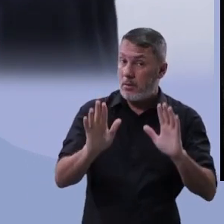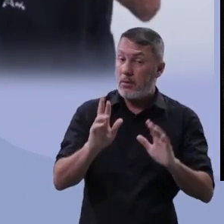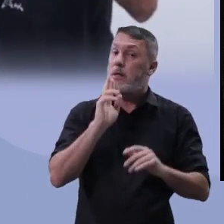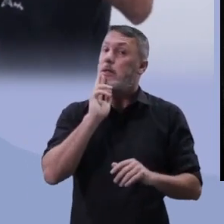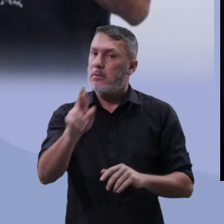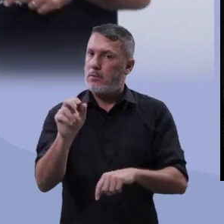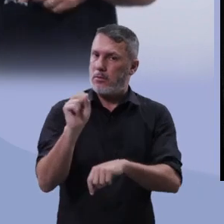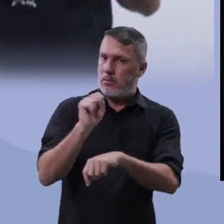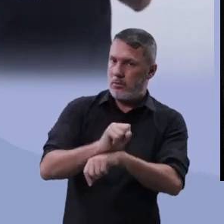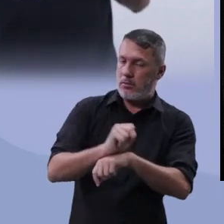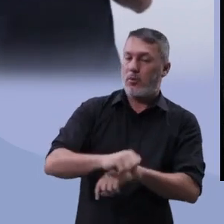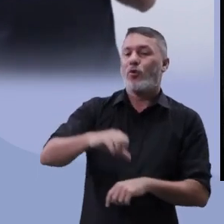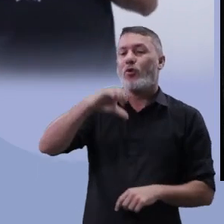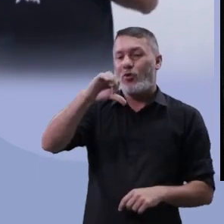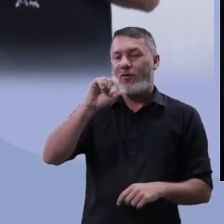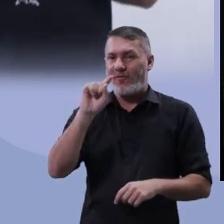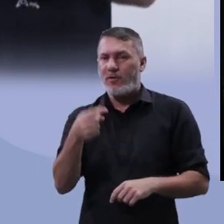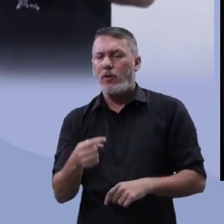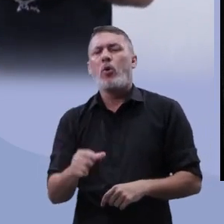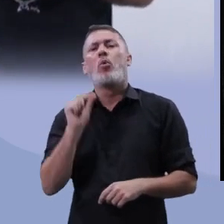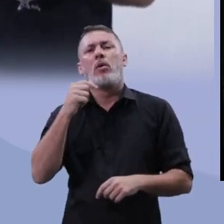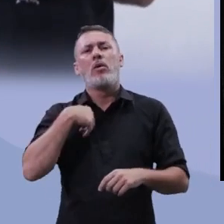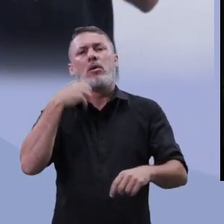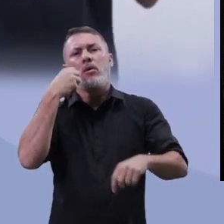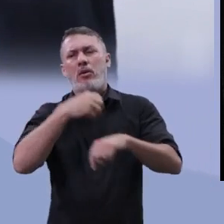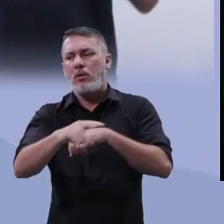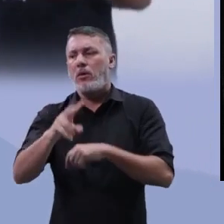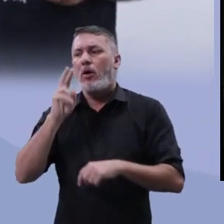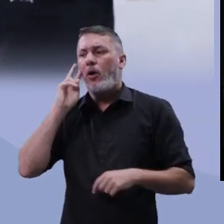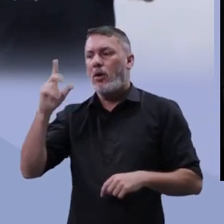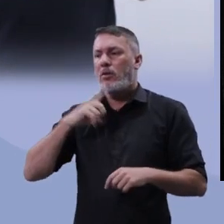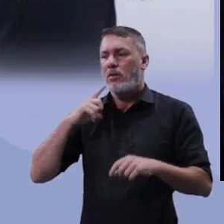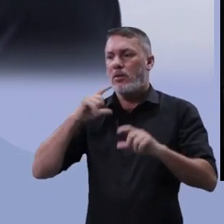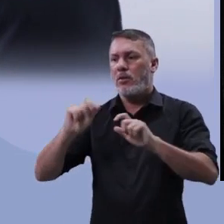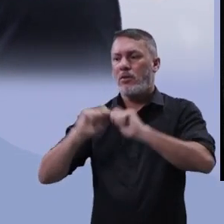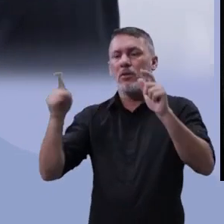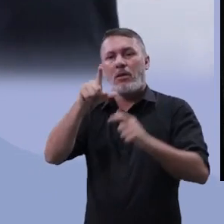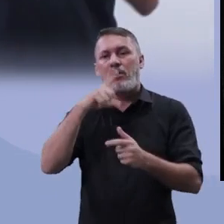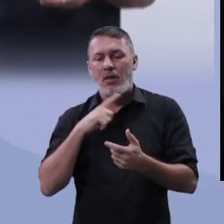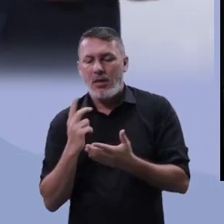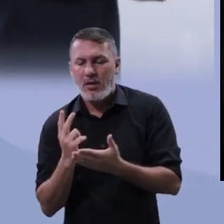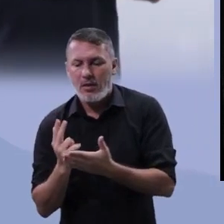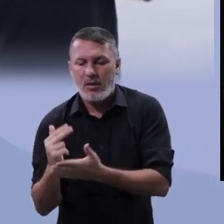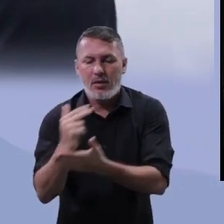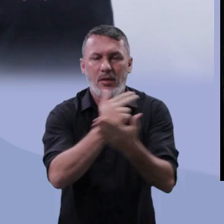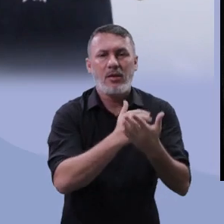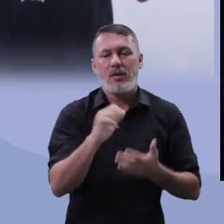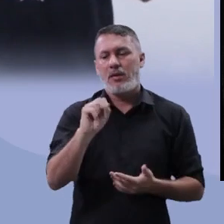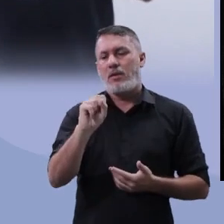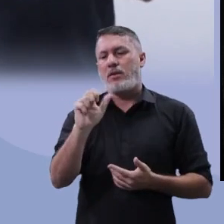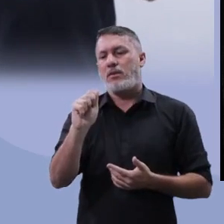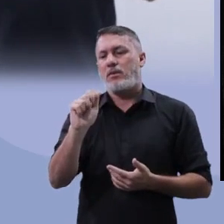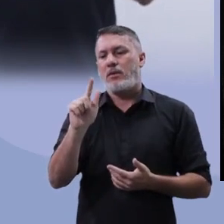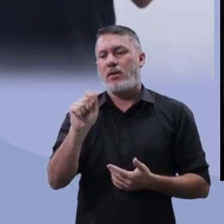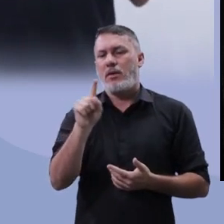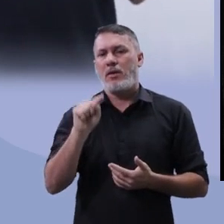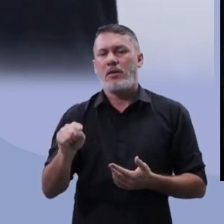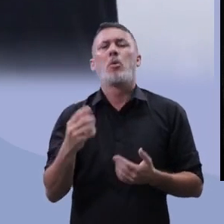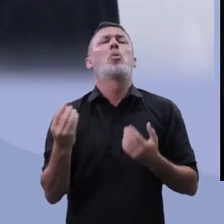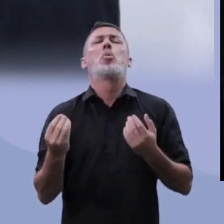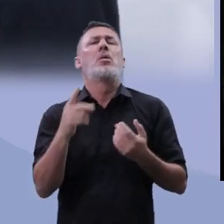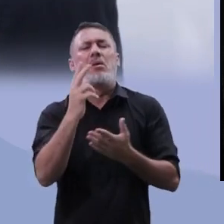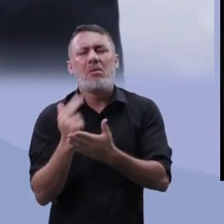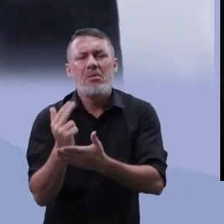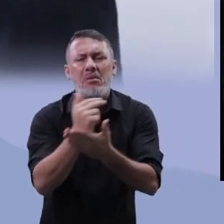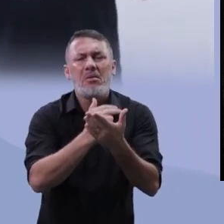responder. Mas antes de falar ali do 9, ali, eu quero falar do cartaz sagaz. Você vai fazer um cartaz sagaz. O que é um cartaz sagaz? Você vai pegar